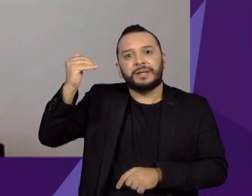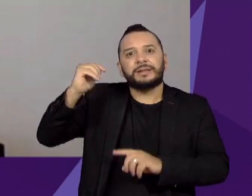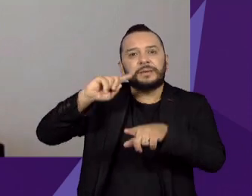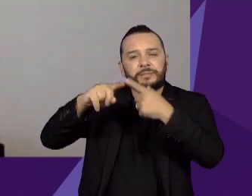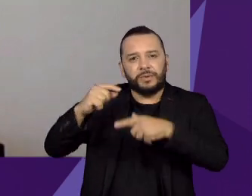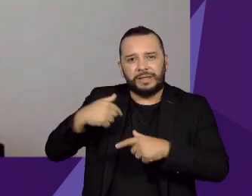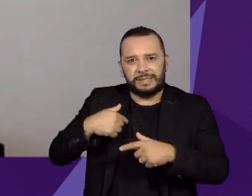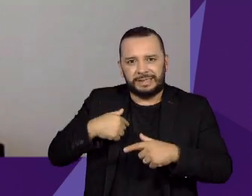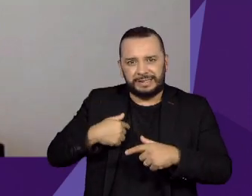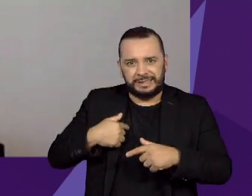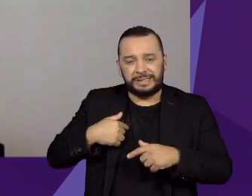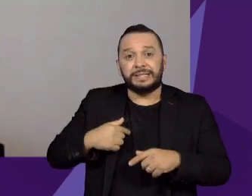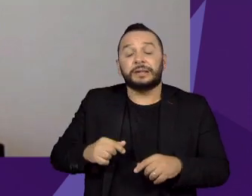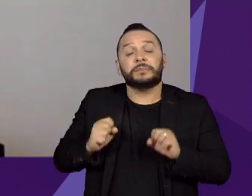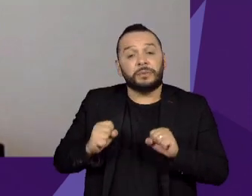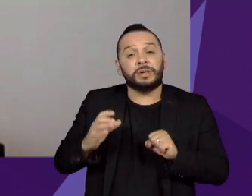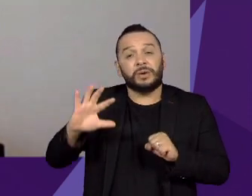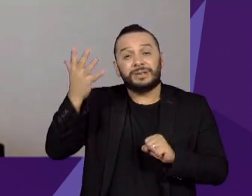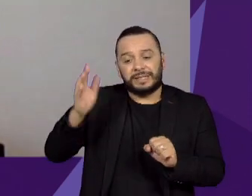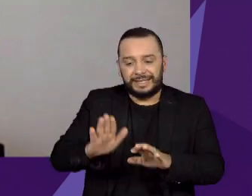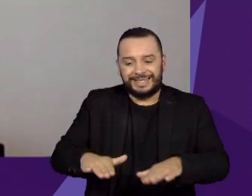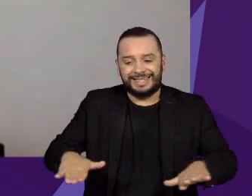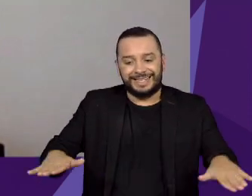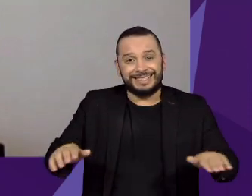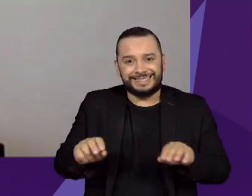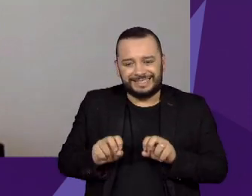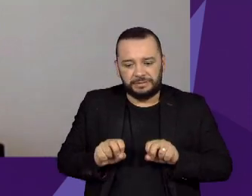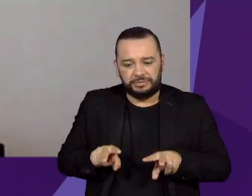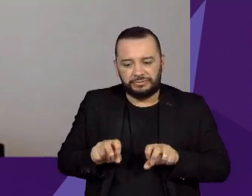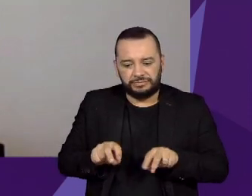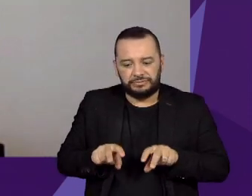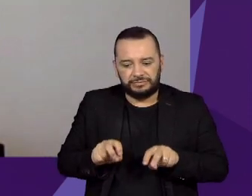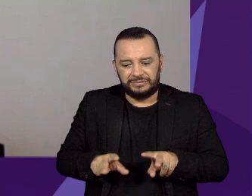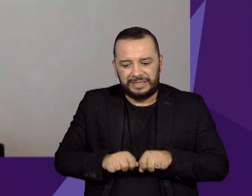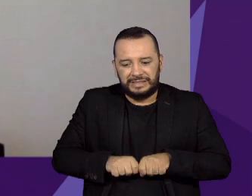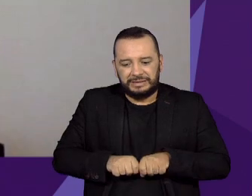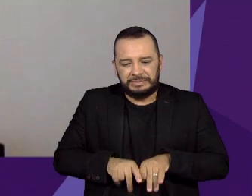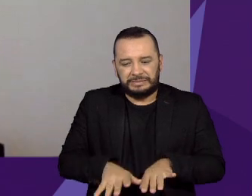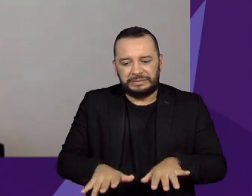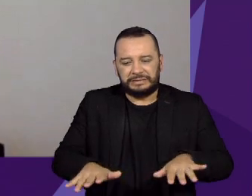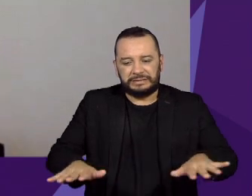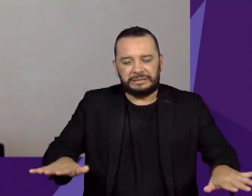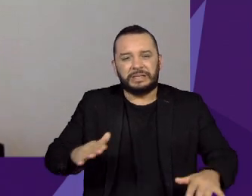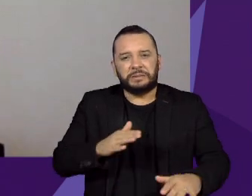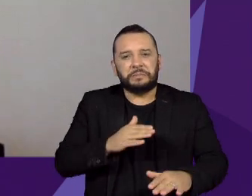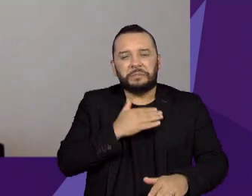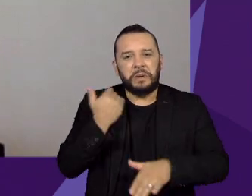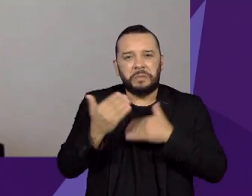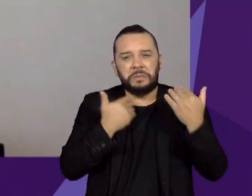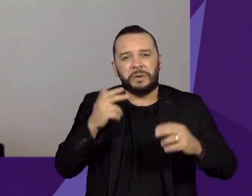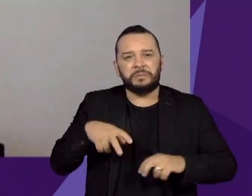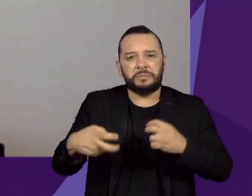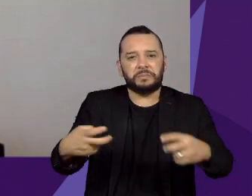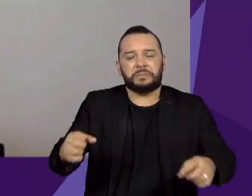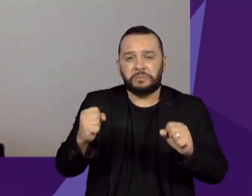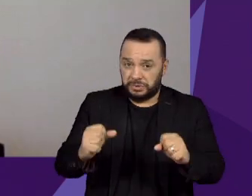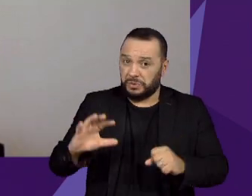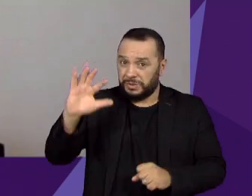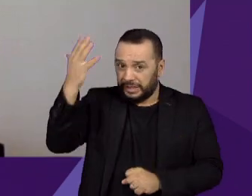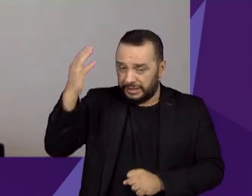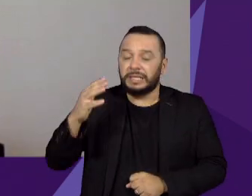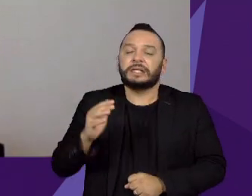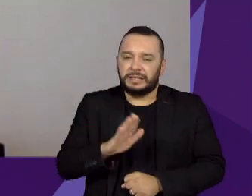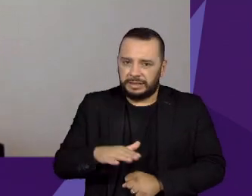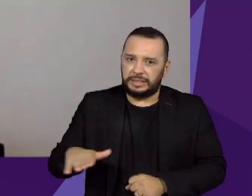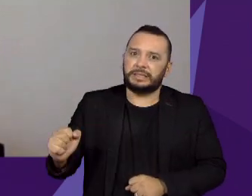uma outra tragédia, porque se nós já temos uma relação de UTI, leito de UTI por adulto baixa e tivemos